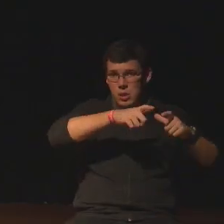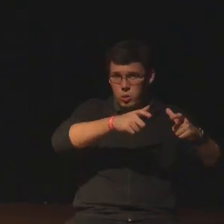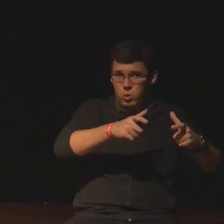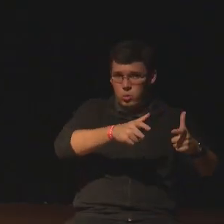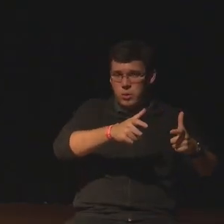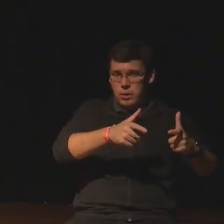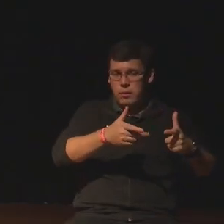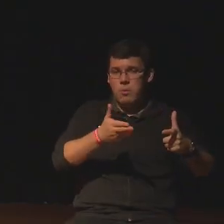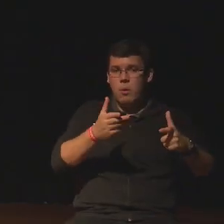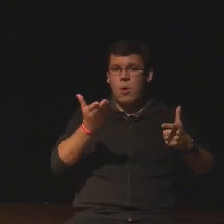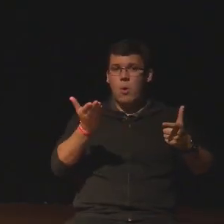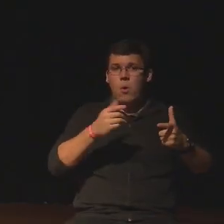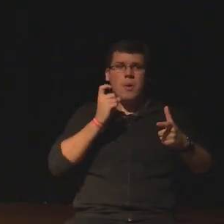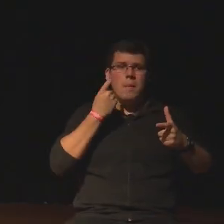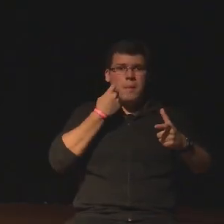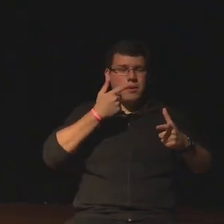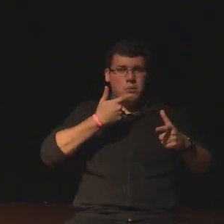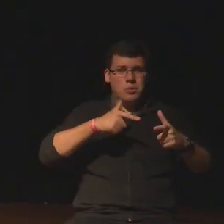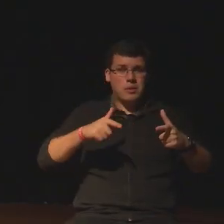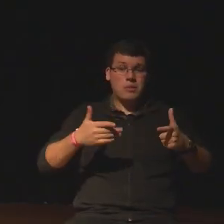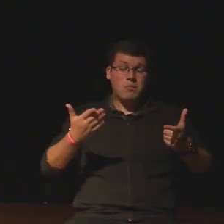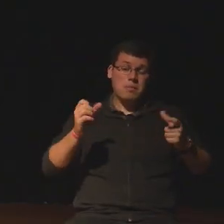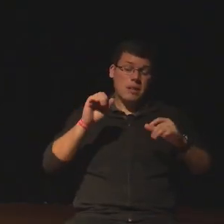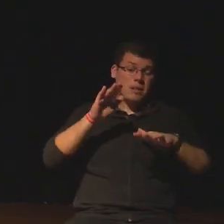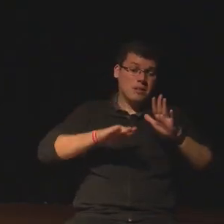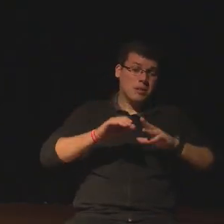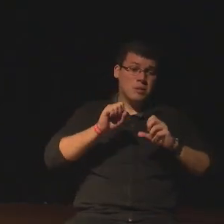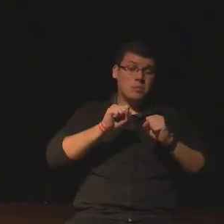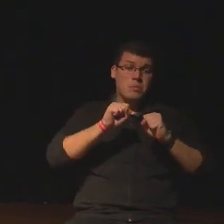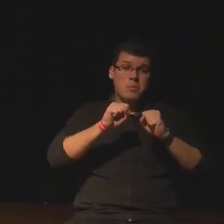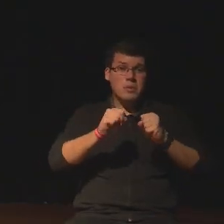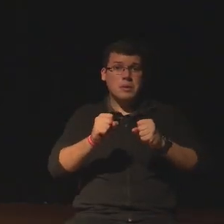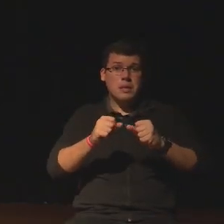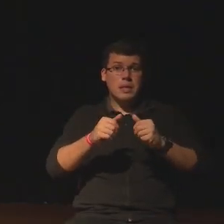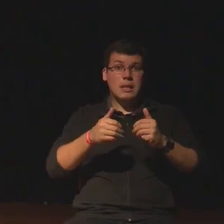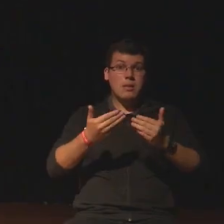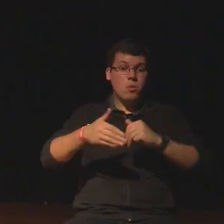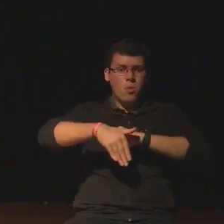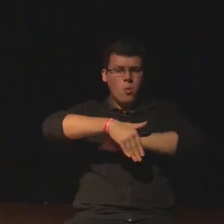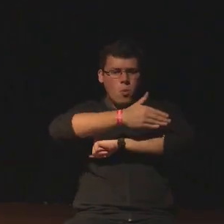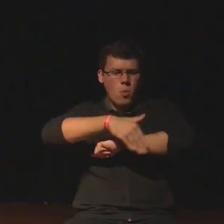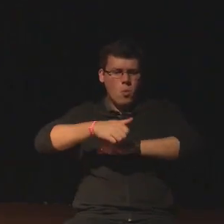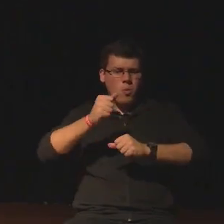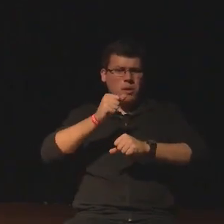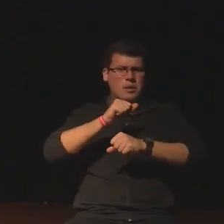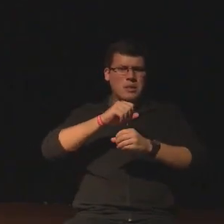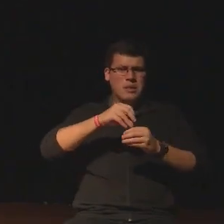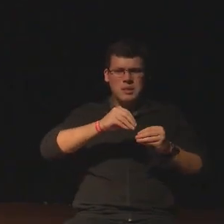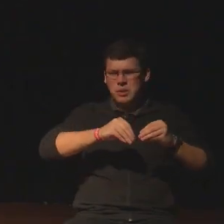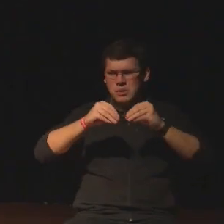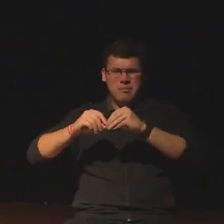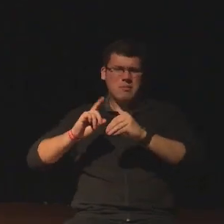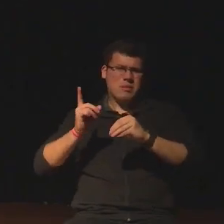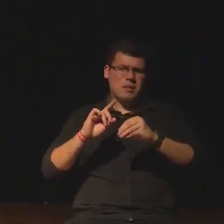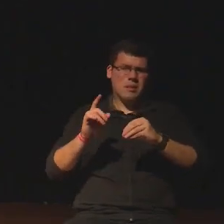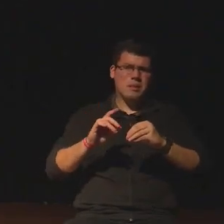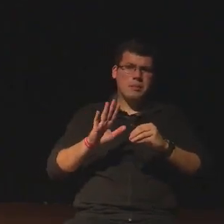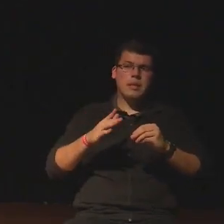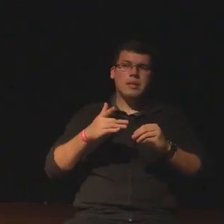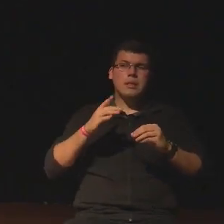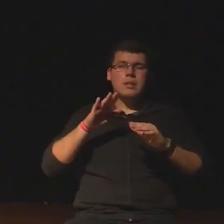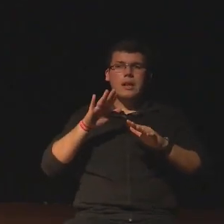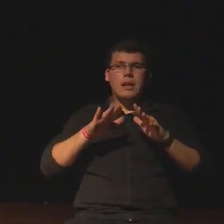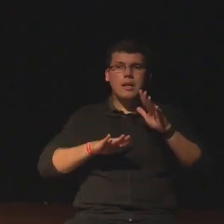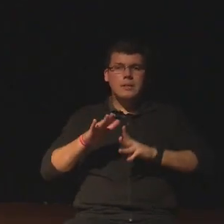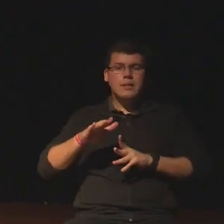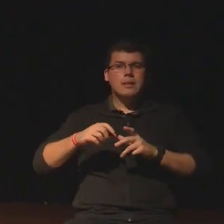ter bancos ali também na parte de trás do MASP, não tirando a rua, e você acessando outros locais que hoje, que eu acho, do